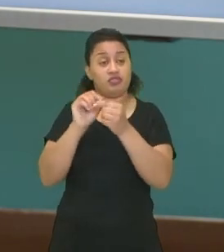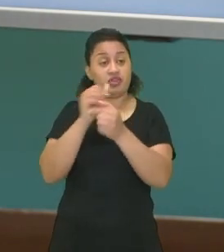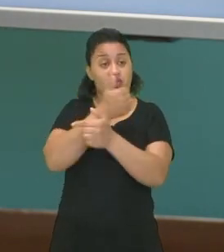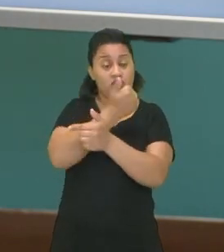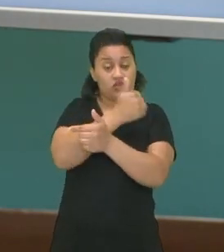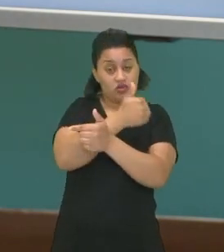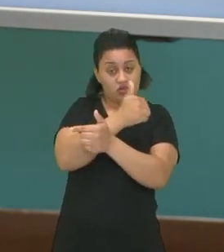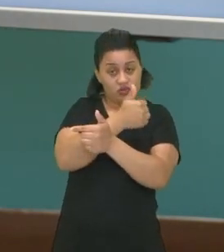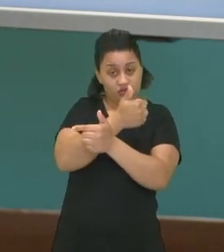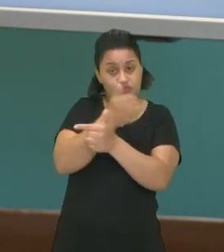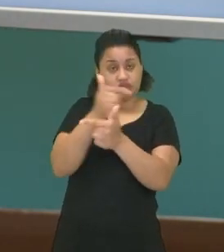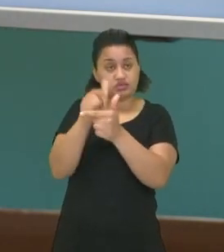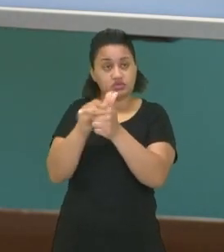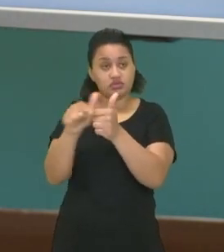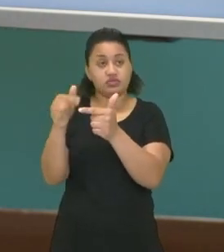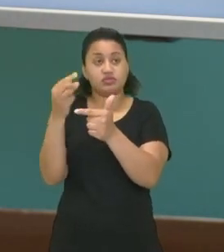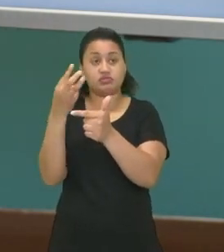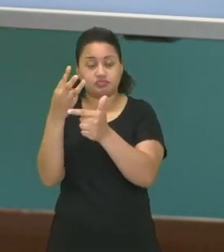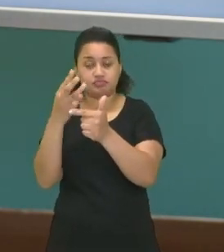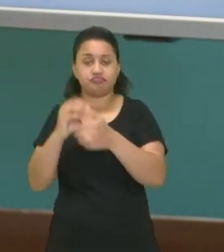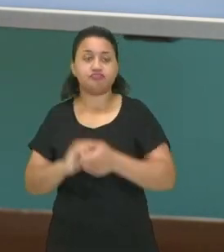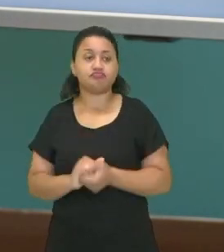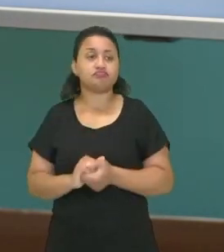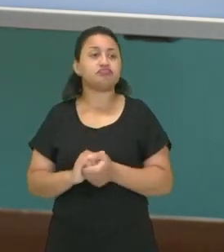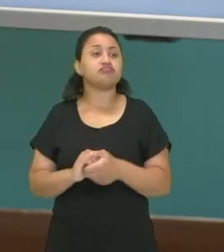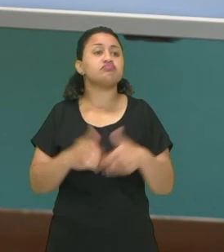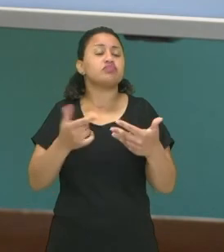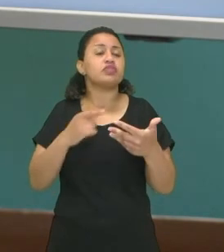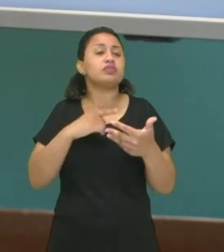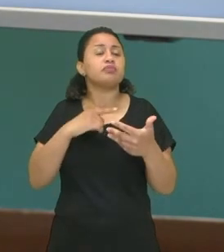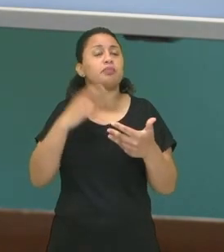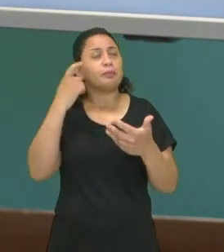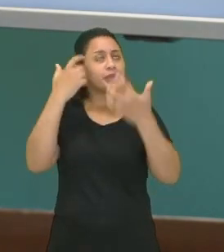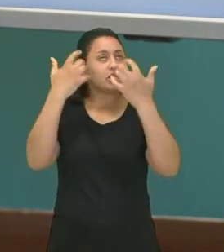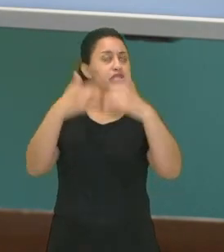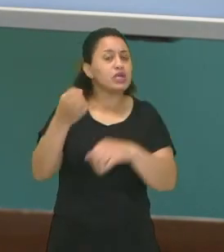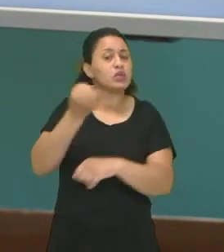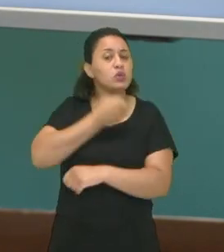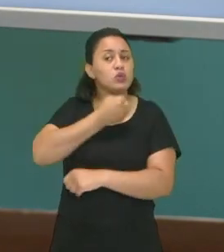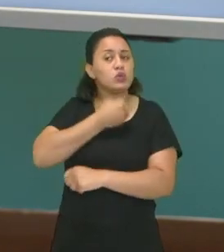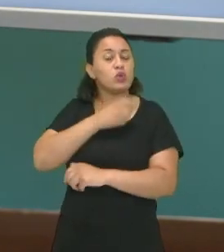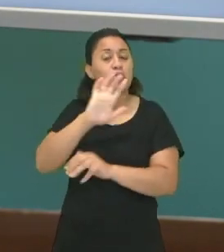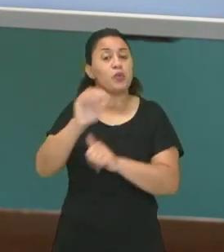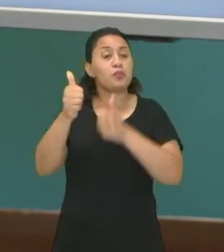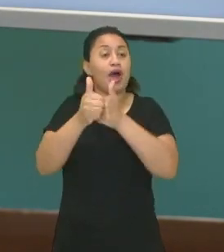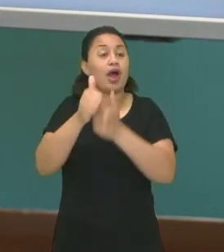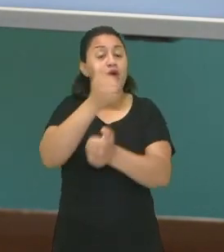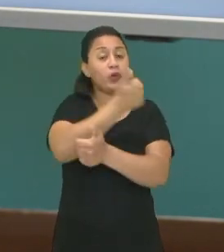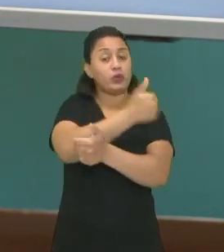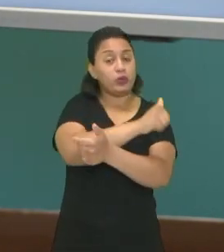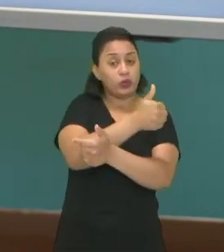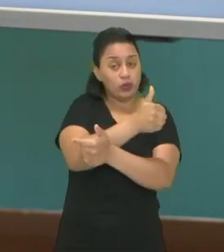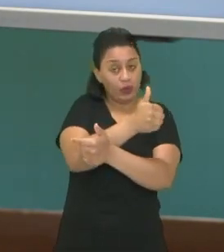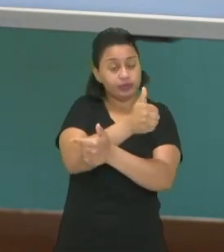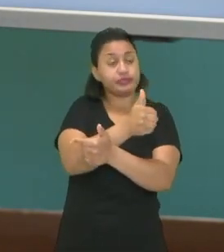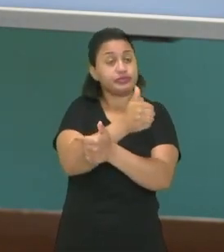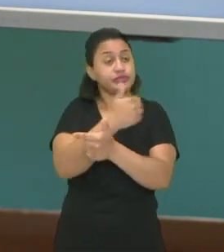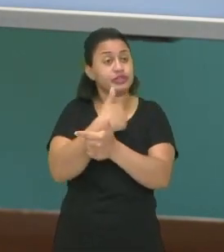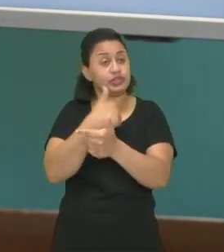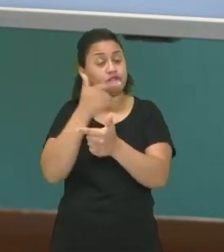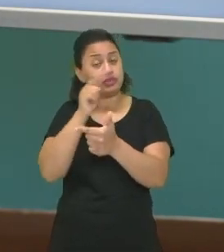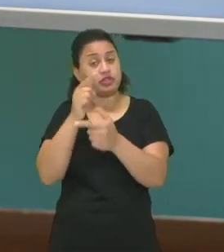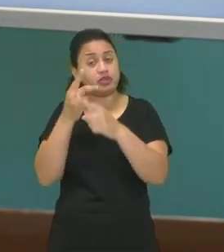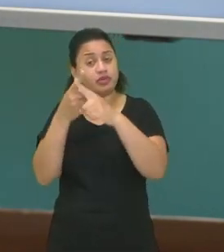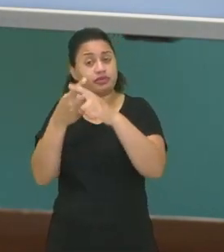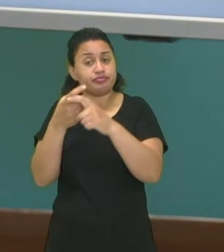ficar 11, né? Dividido por 3. Aí, temos que pensar em um número, né, que chegue mais próximo de 11 ali, né? Que a gente vai